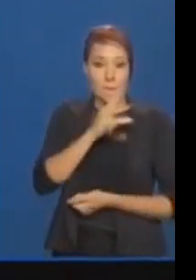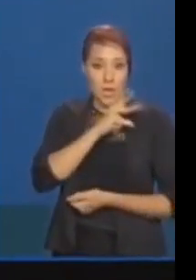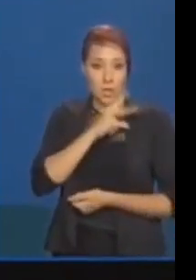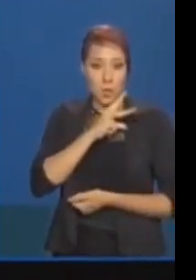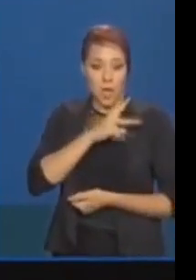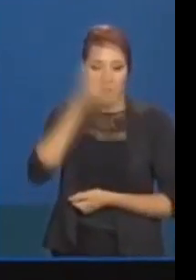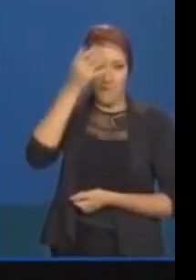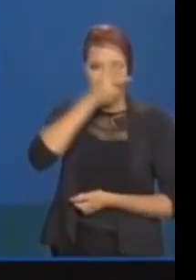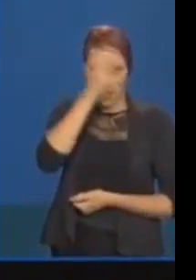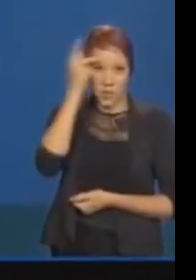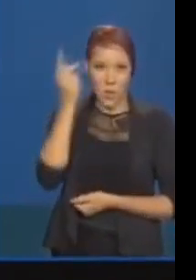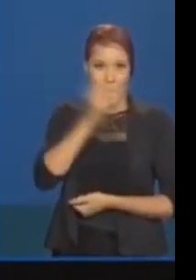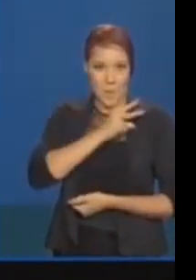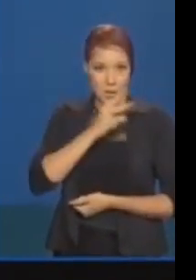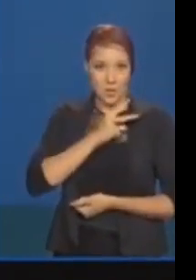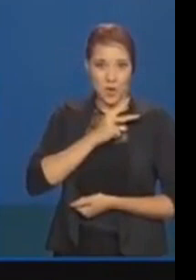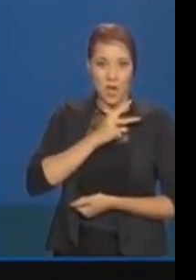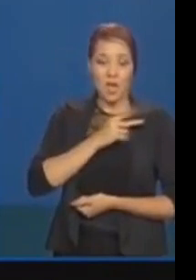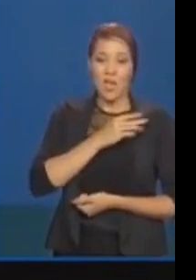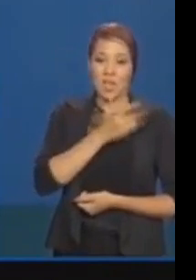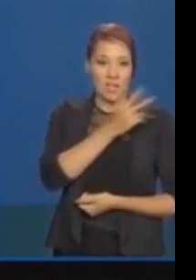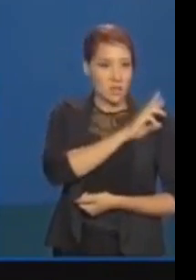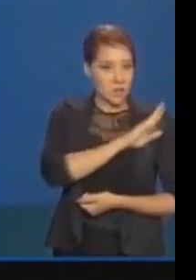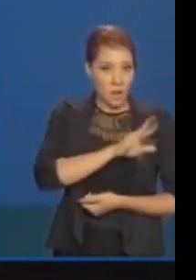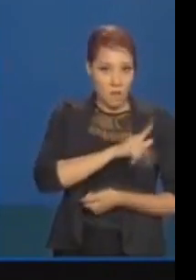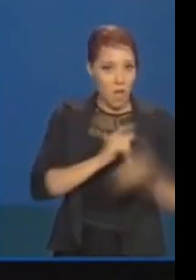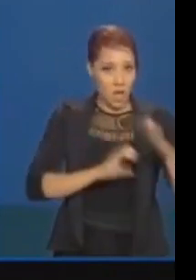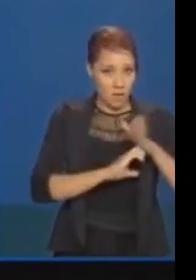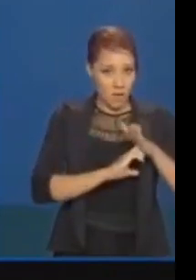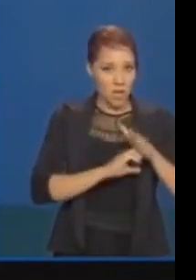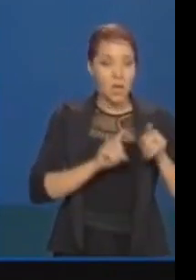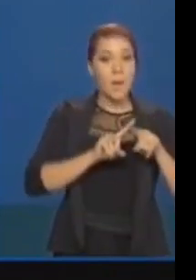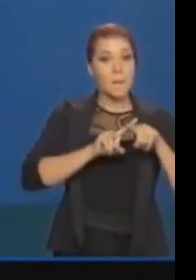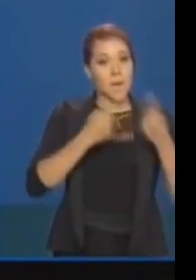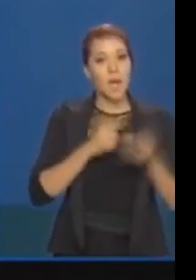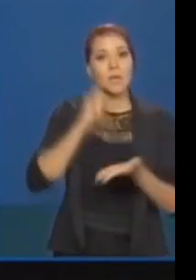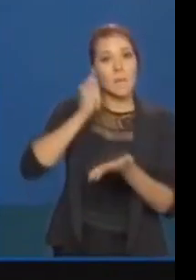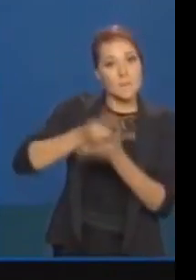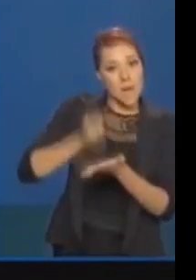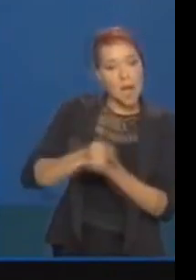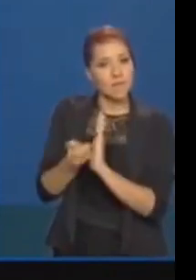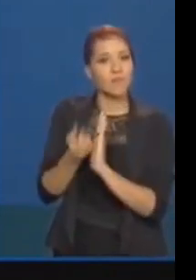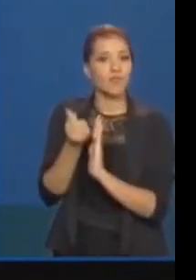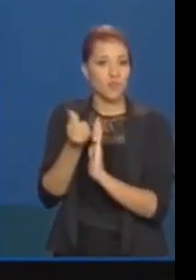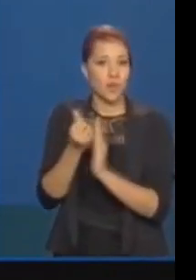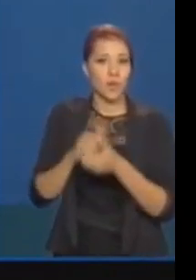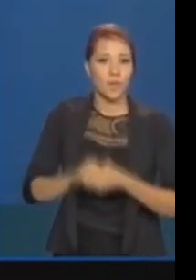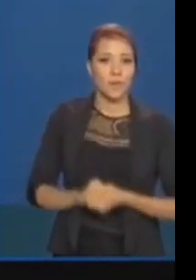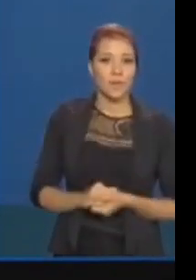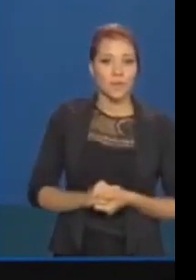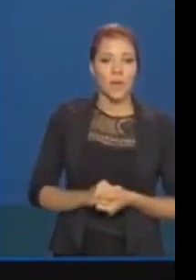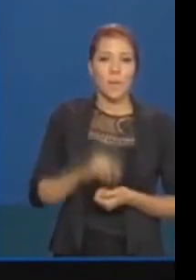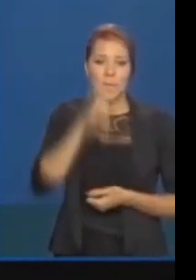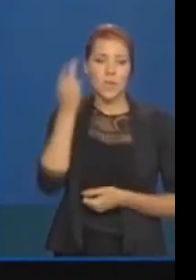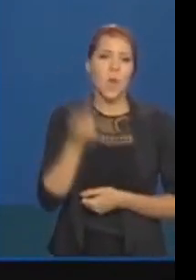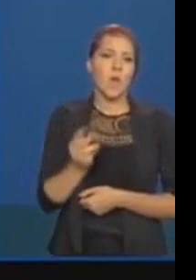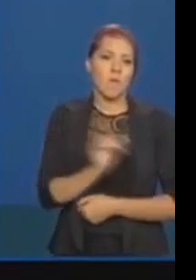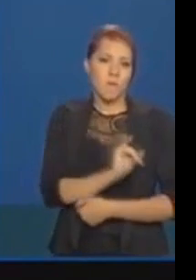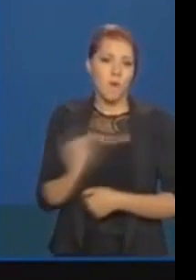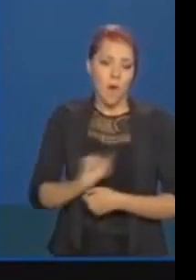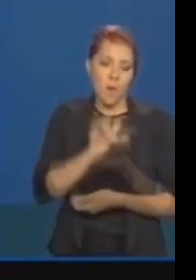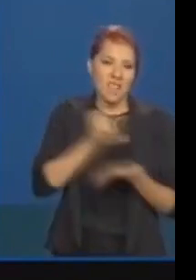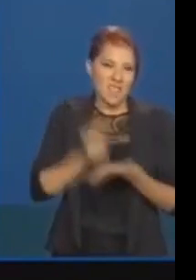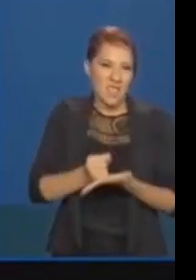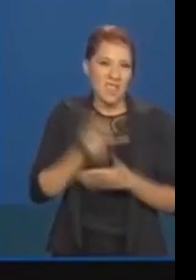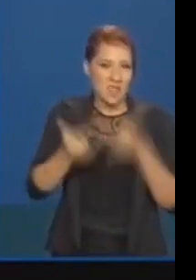pessoas físicas que estão fora do MEI, mas são contribuintes para o INSS. Os informais, que estão à margem